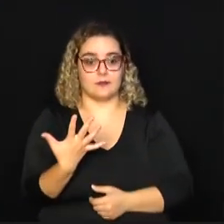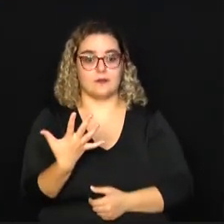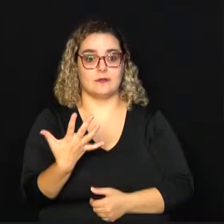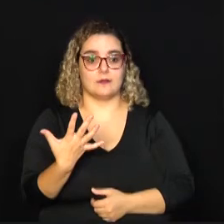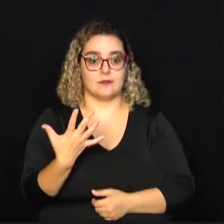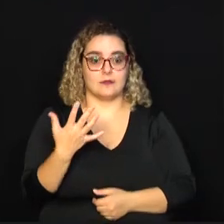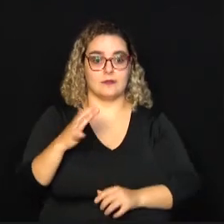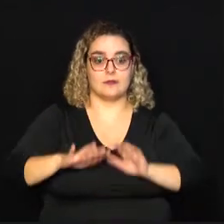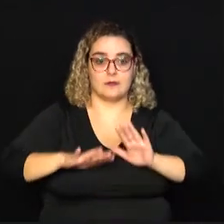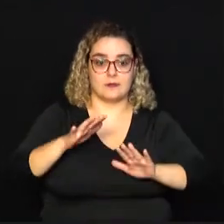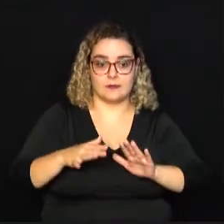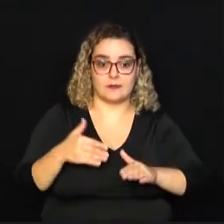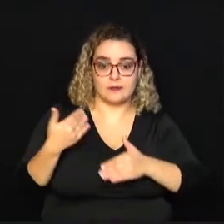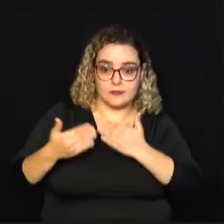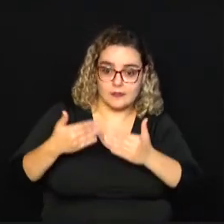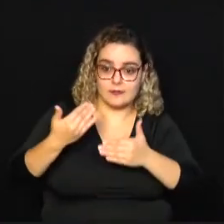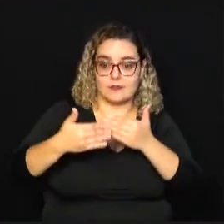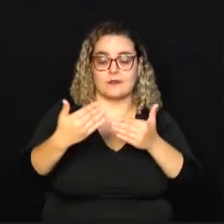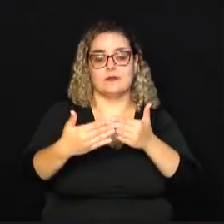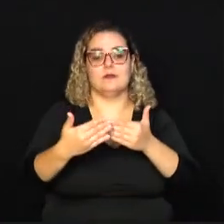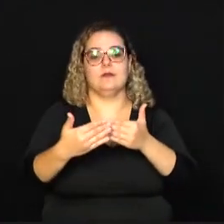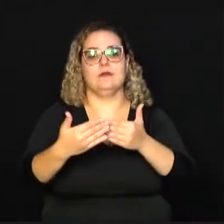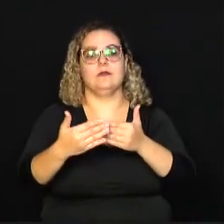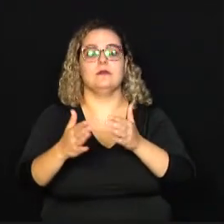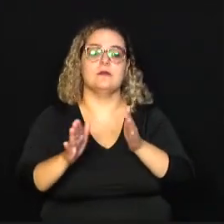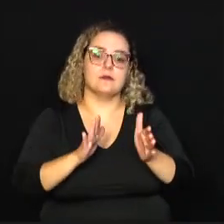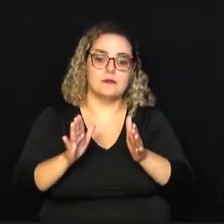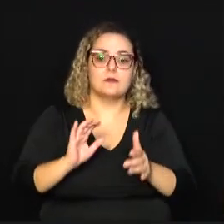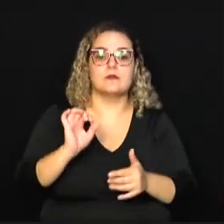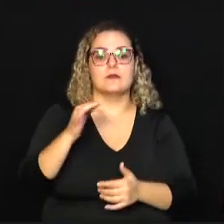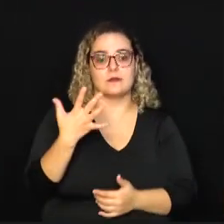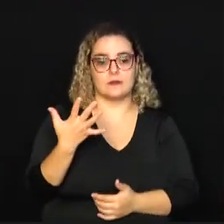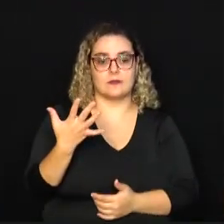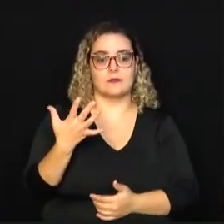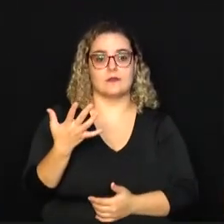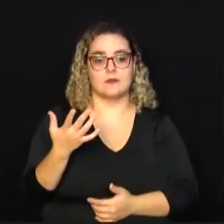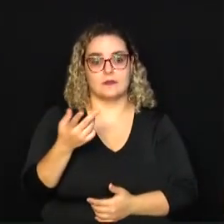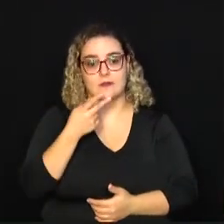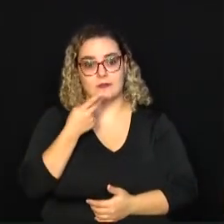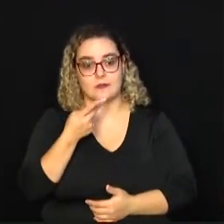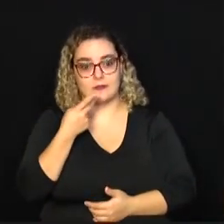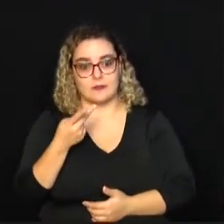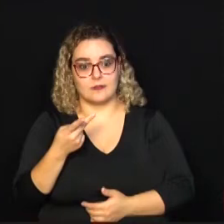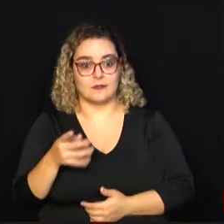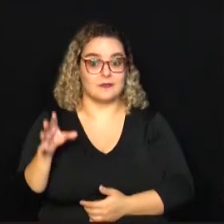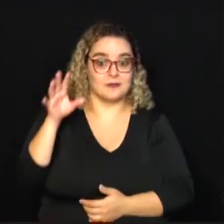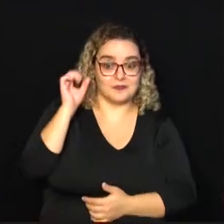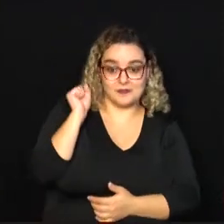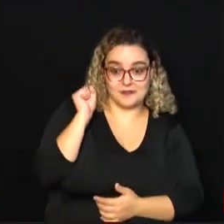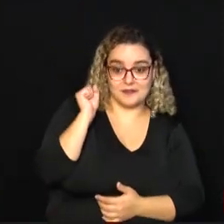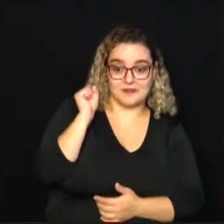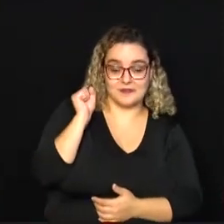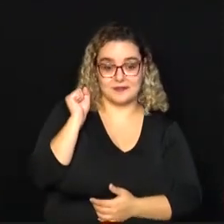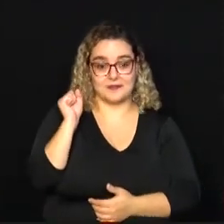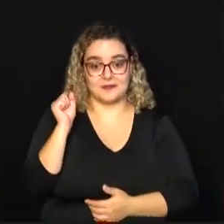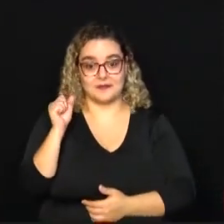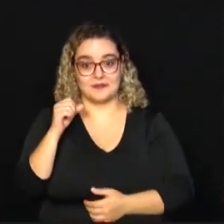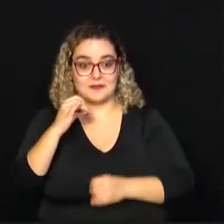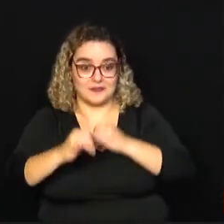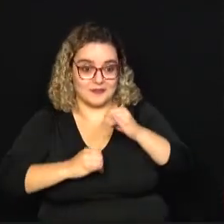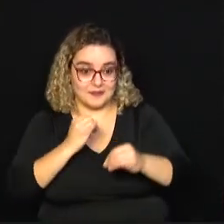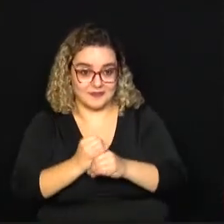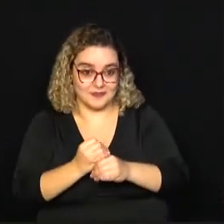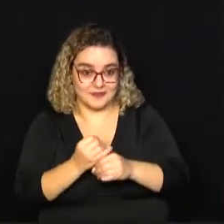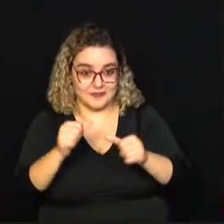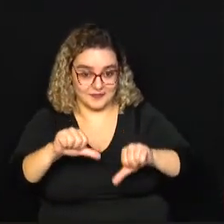que, ultimamente, nesses eventos, as frases mais ditas foi: vocês estão me ouvindo? A internet caiu, você ainda